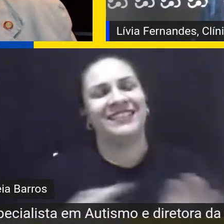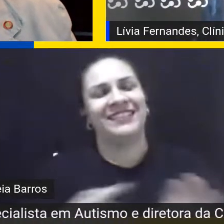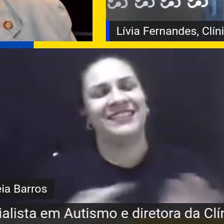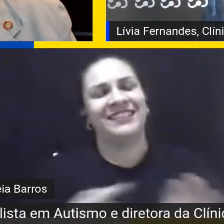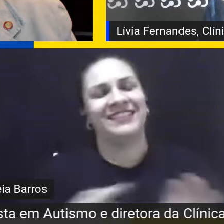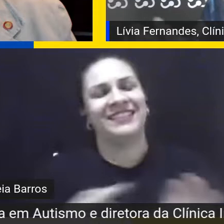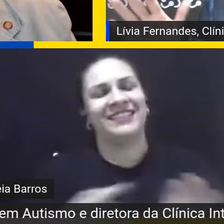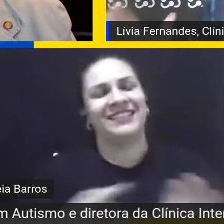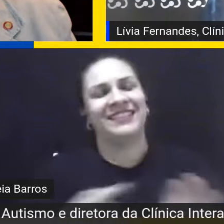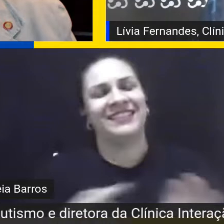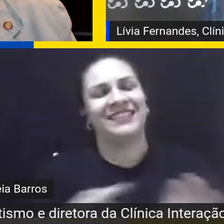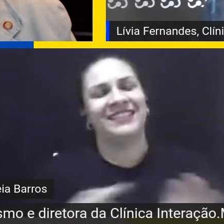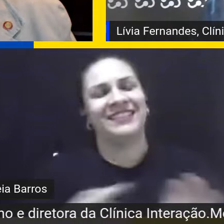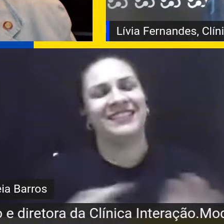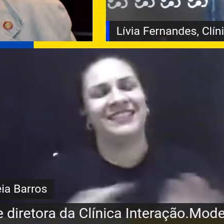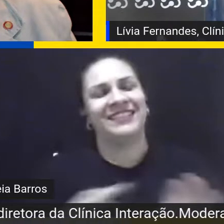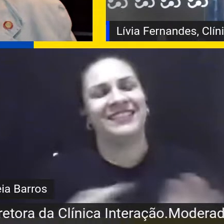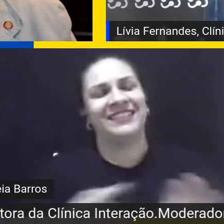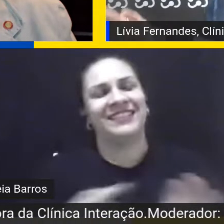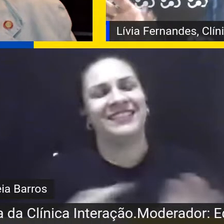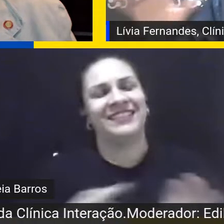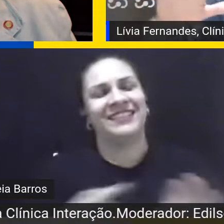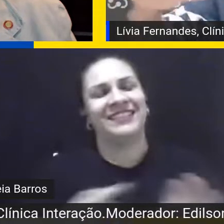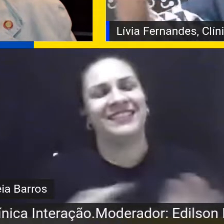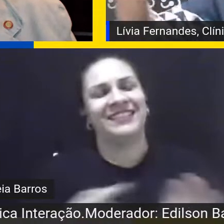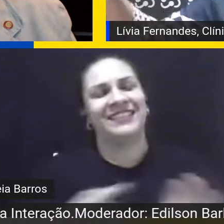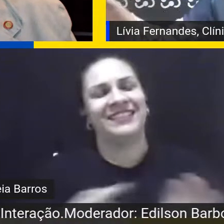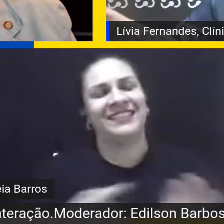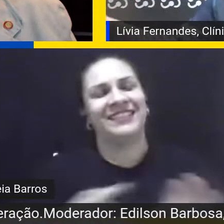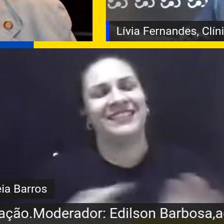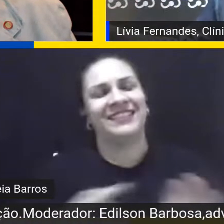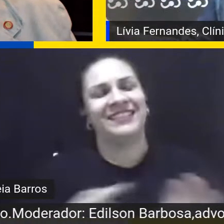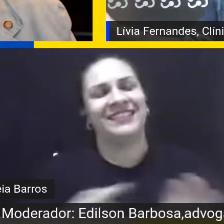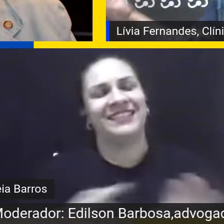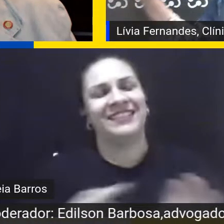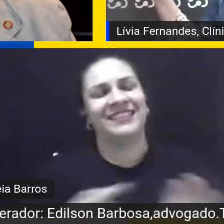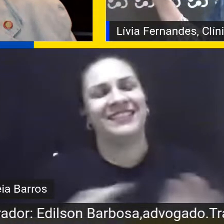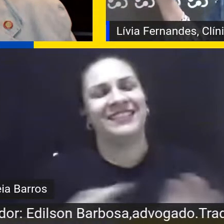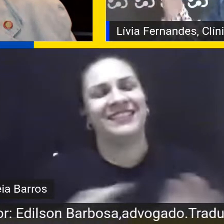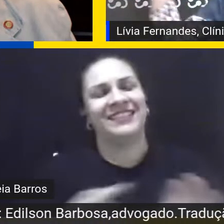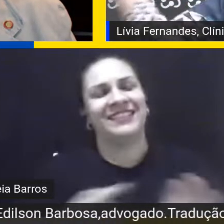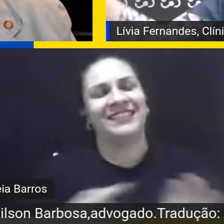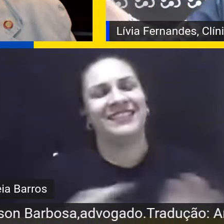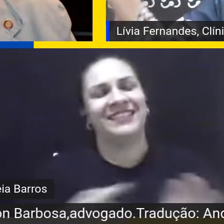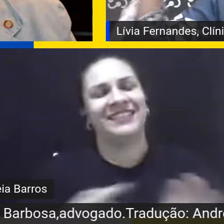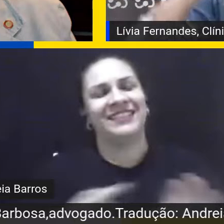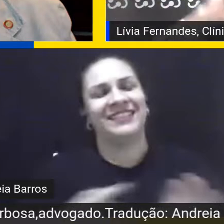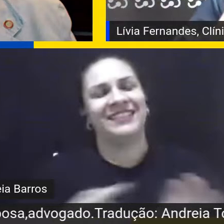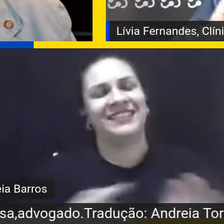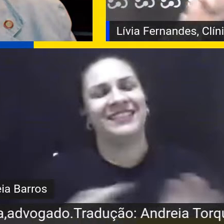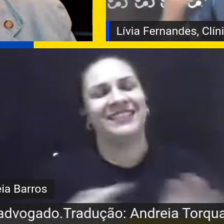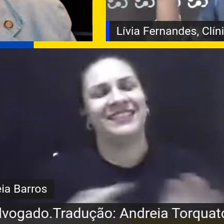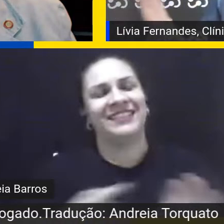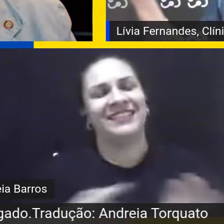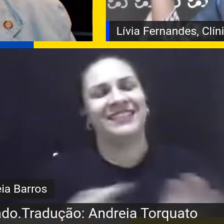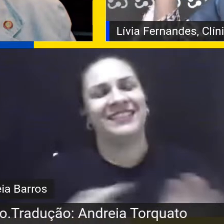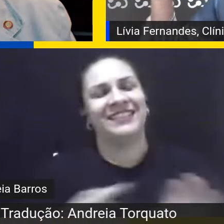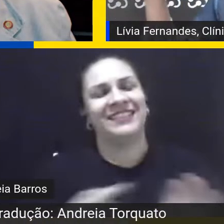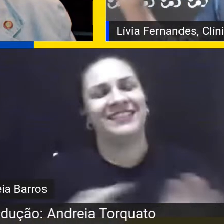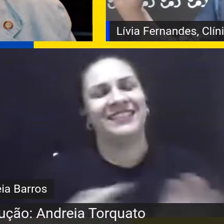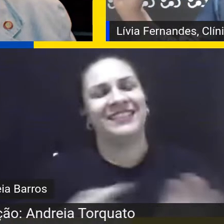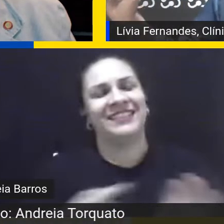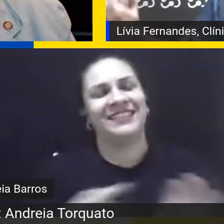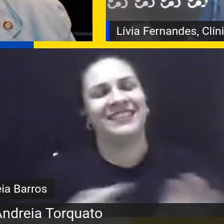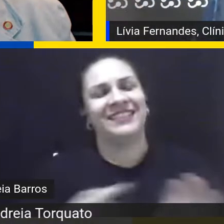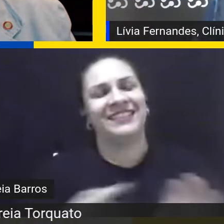orientávamos, olha, você tem que posicionar assim, a mesa não tem que ter distratores por perto, olha, tira de perto dessa porta, vai tirar a